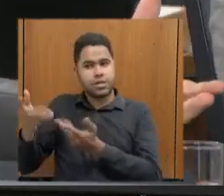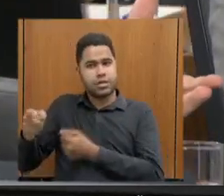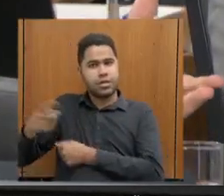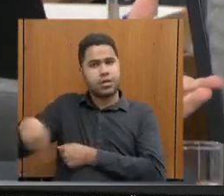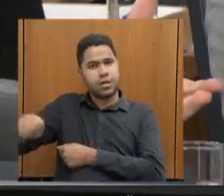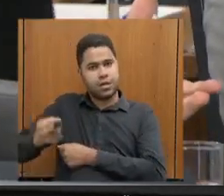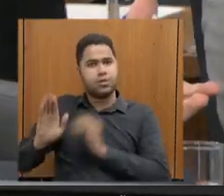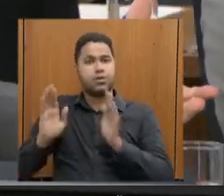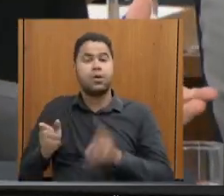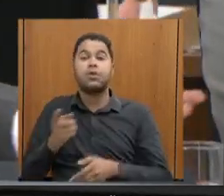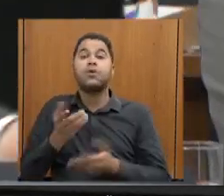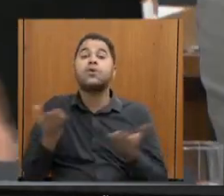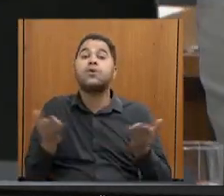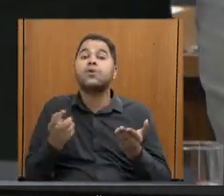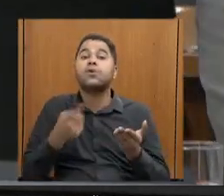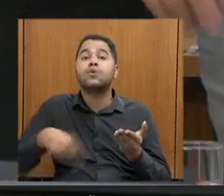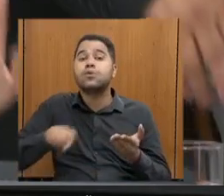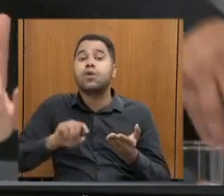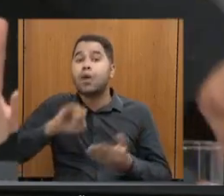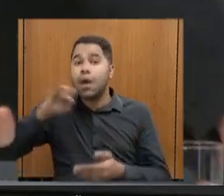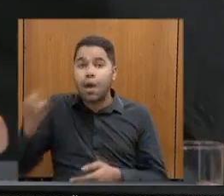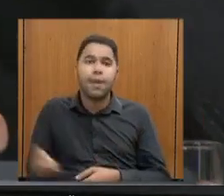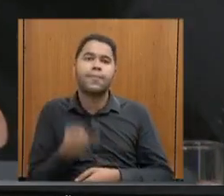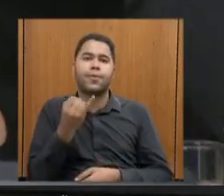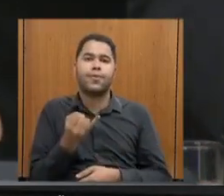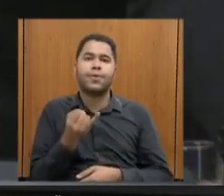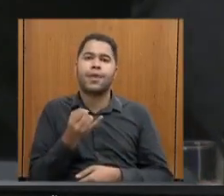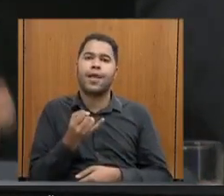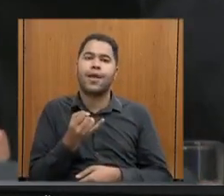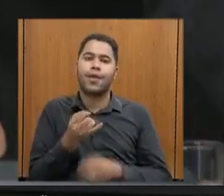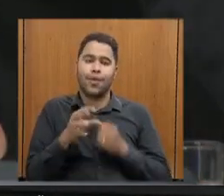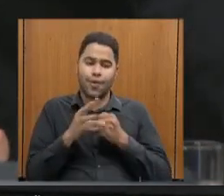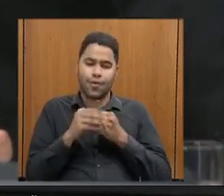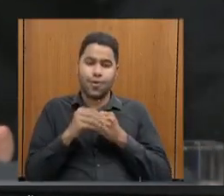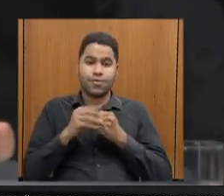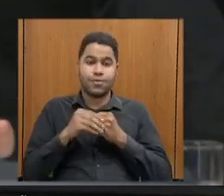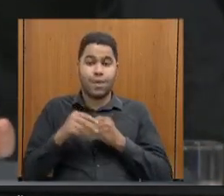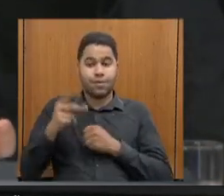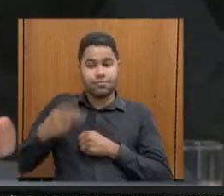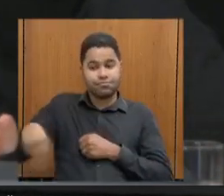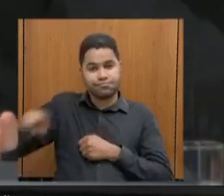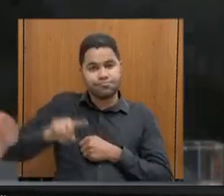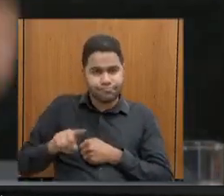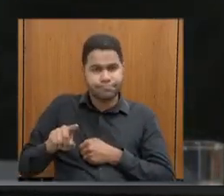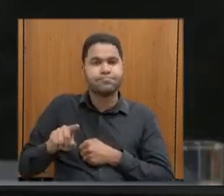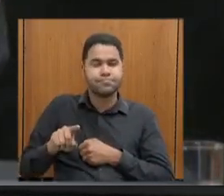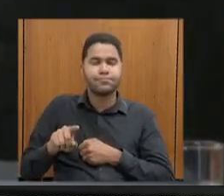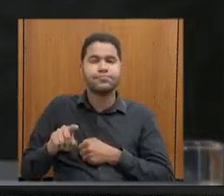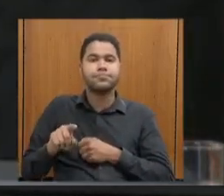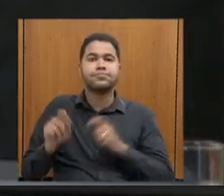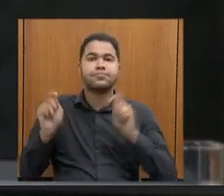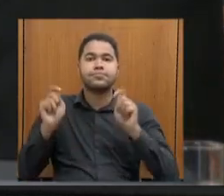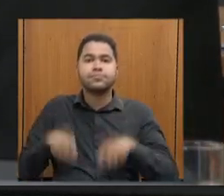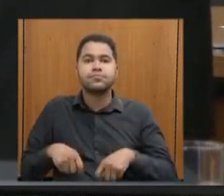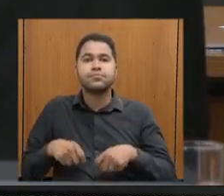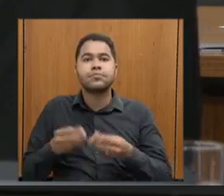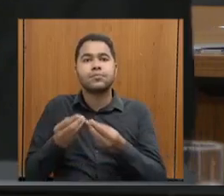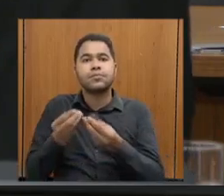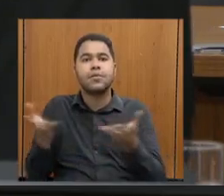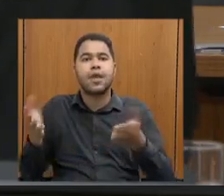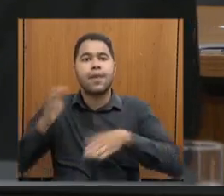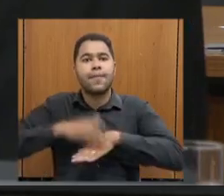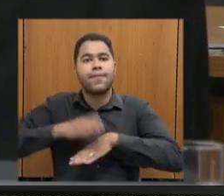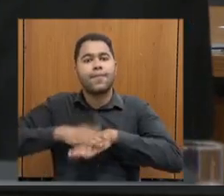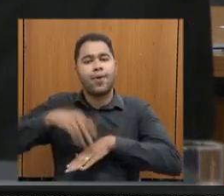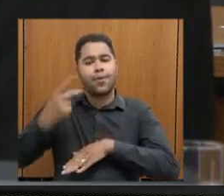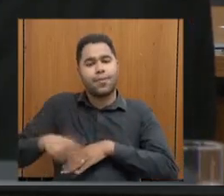então hoje o que a gente quer fazer a gente que aproveitar esse conhecimento que nós temos do cliente né E poder ter geração